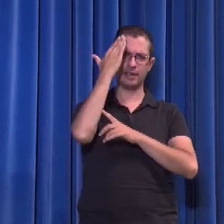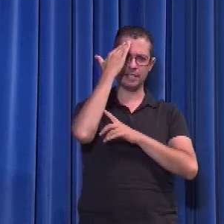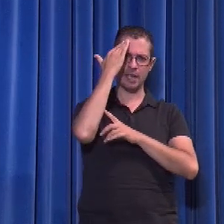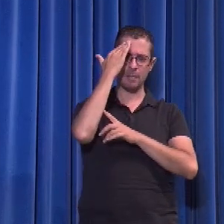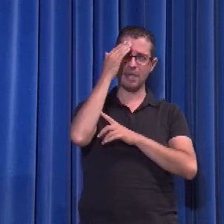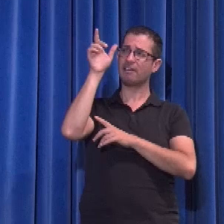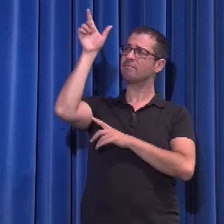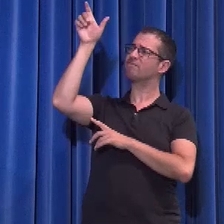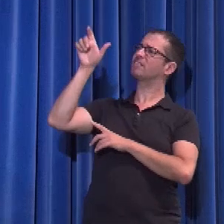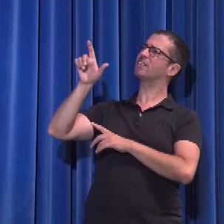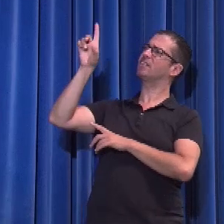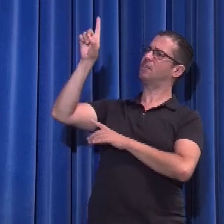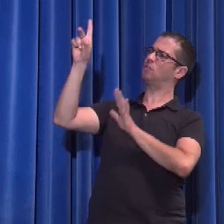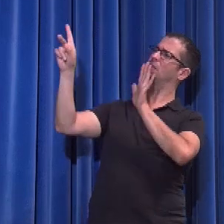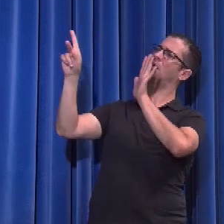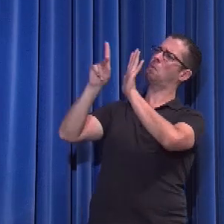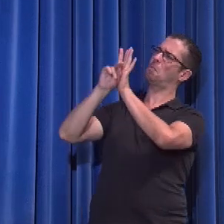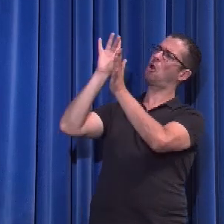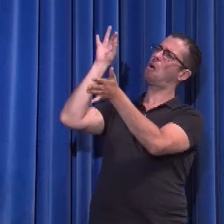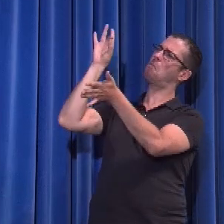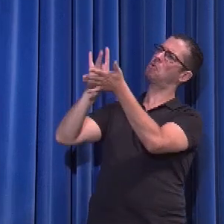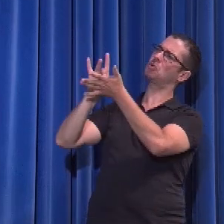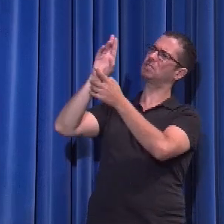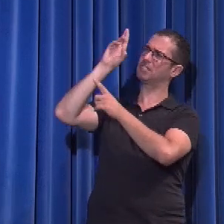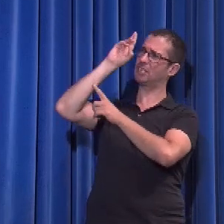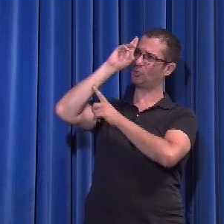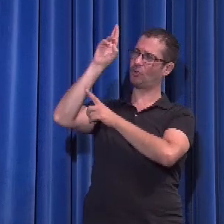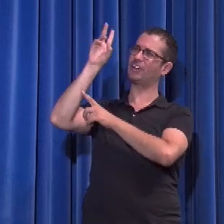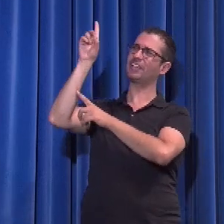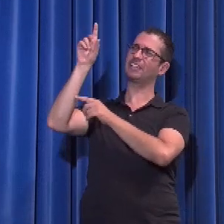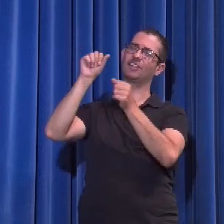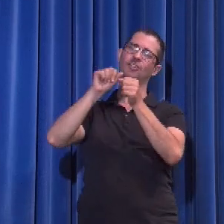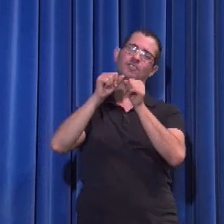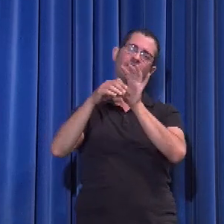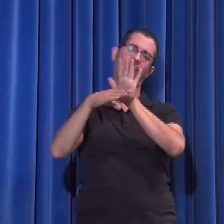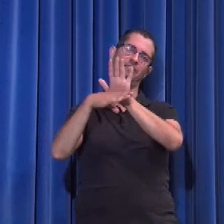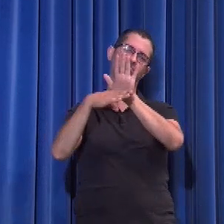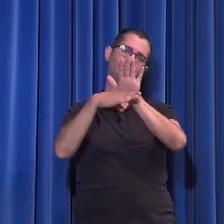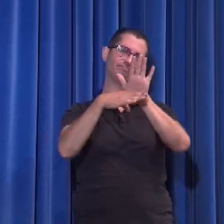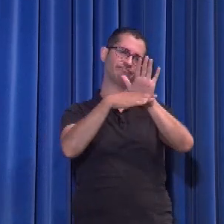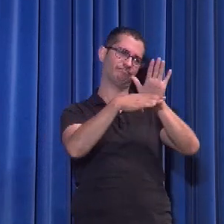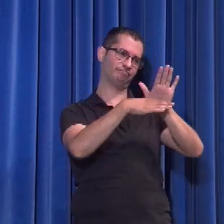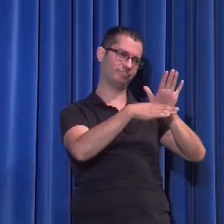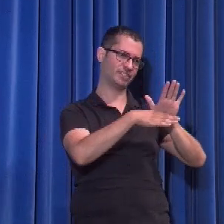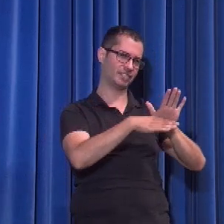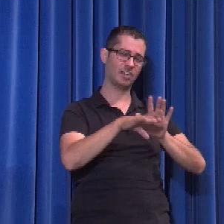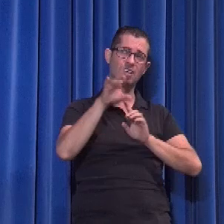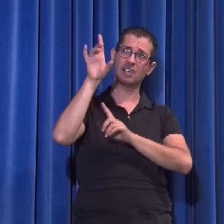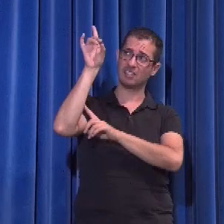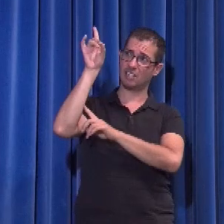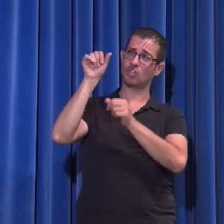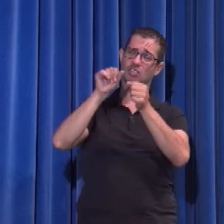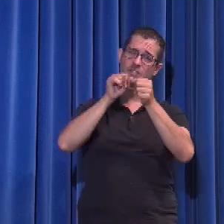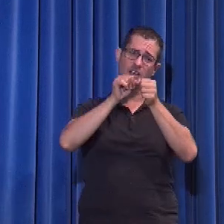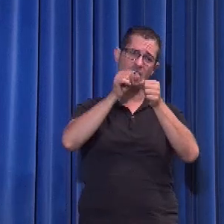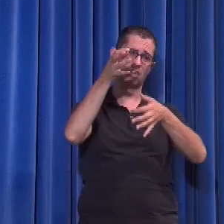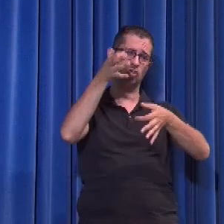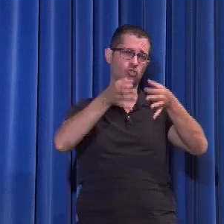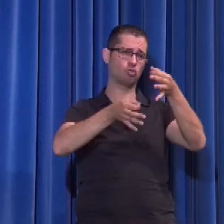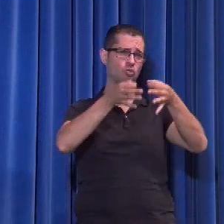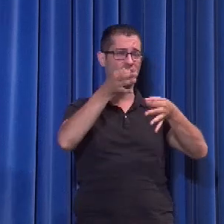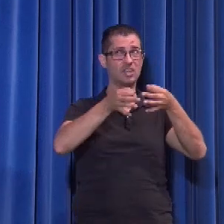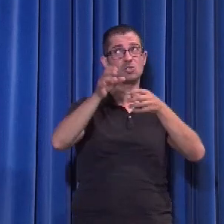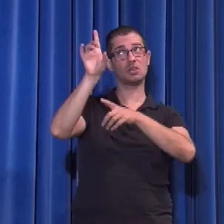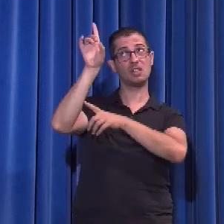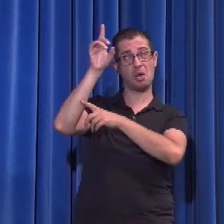sou o Senhor e faço misericórdia, ou seja, benignidade, eu faço juízo, ou seja,